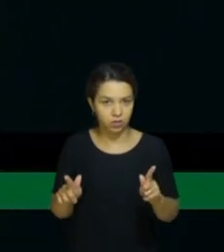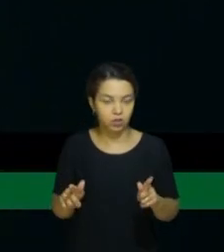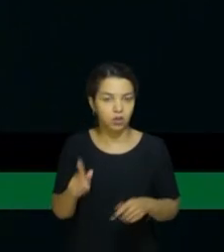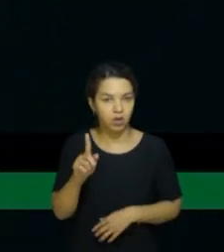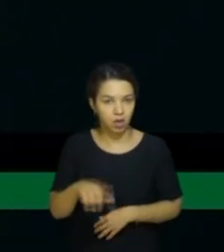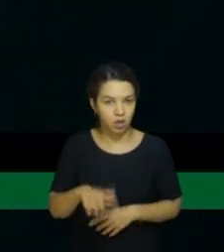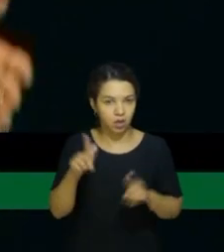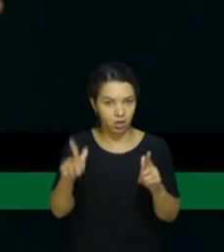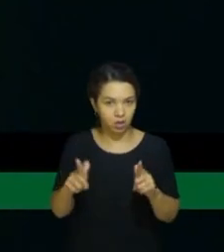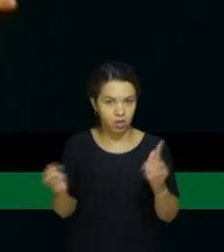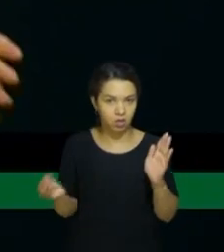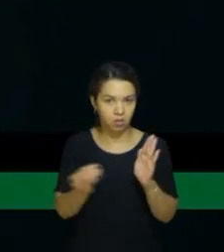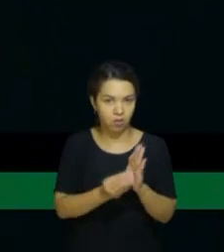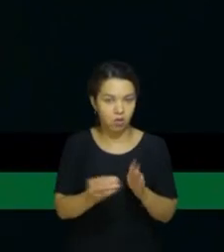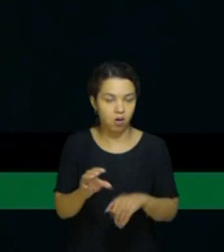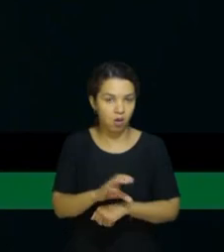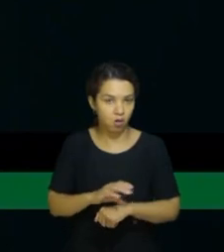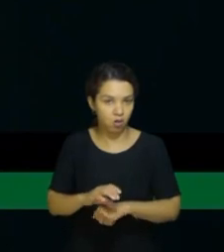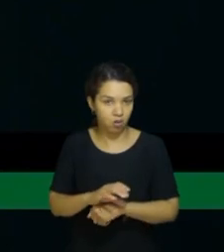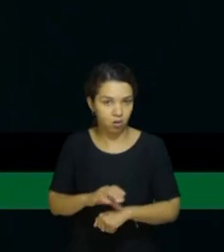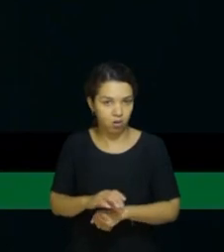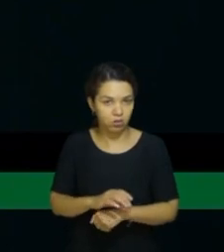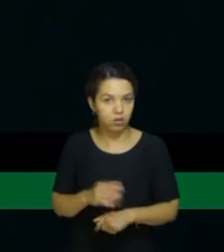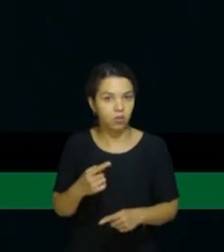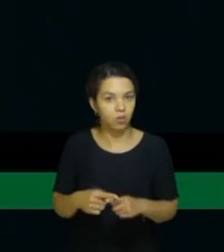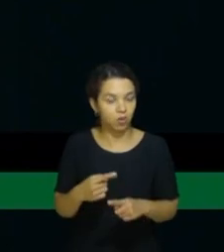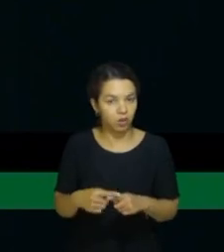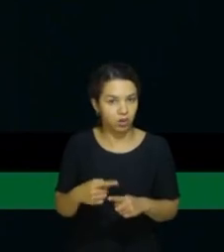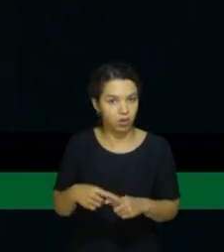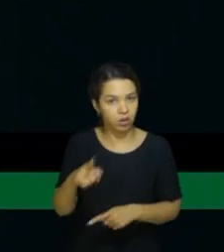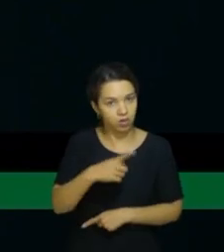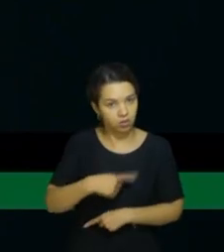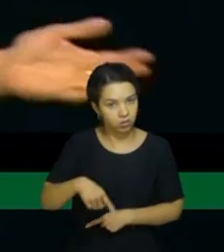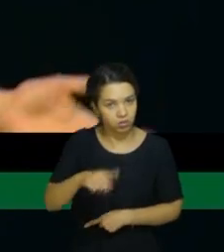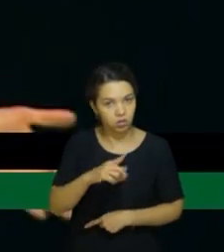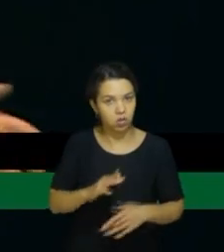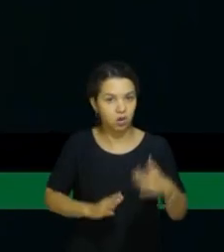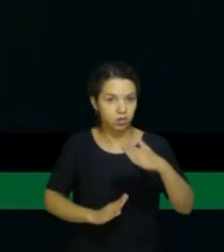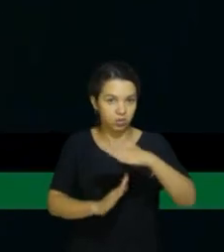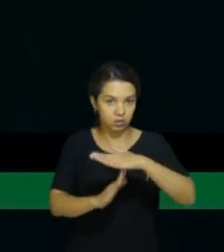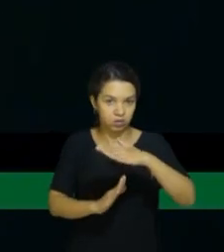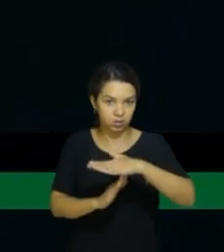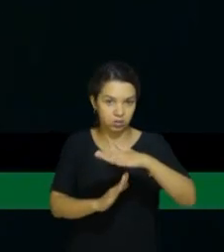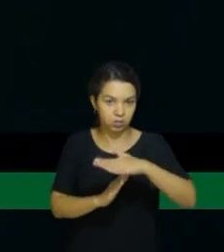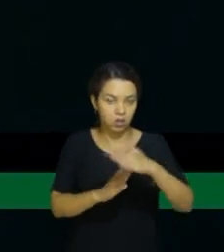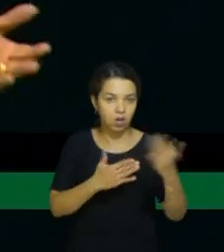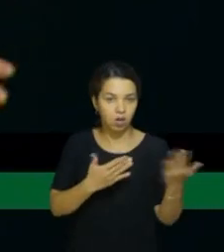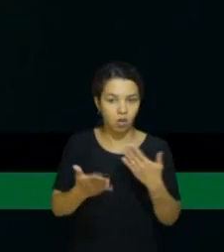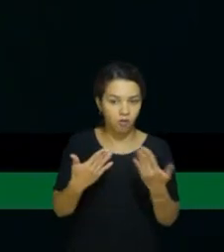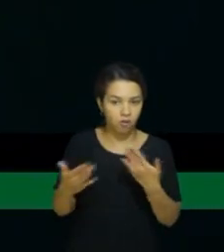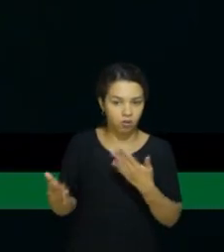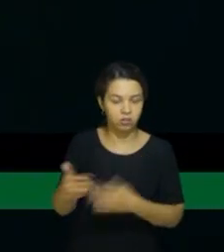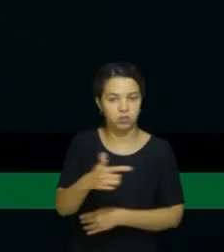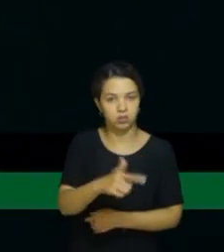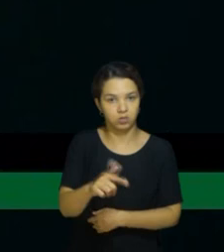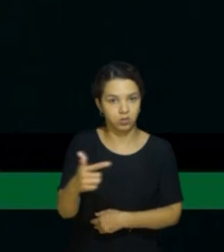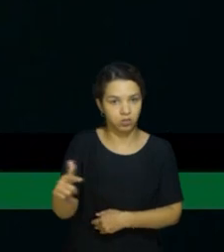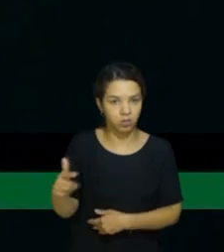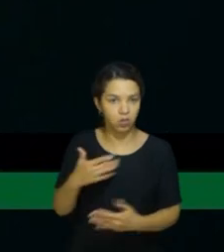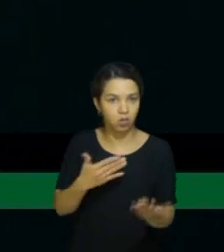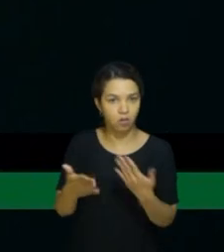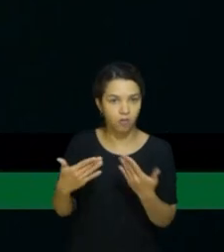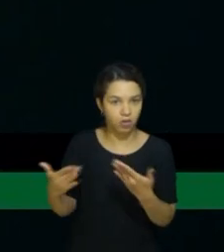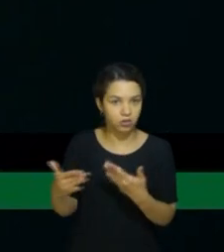constitucional e a greve só acontece quando a gente tá no limite de não haver diálogo e não teve diálogo